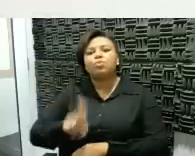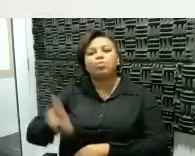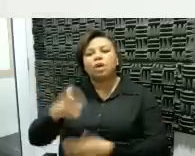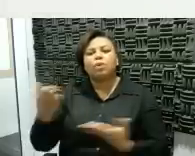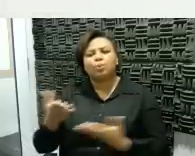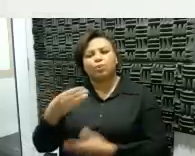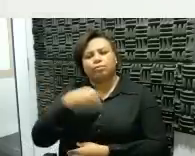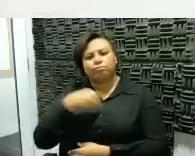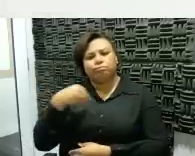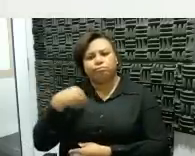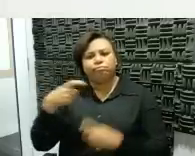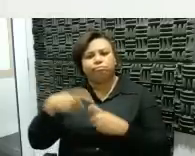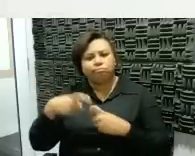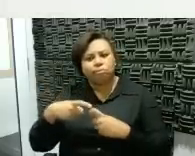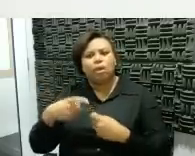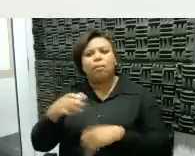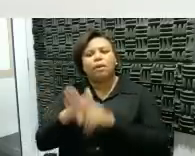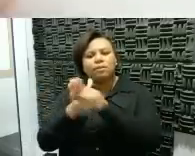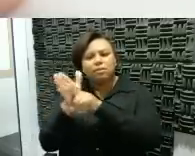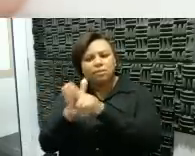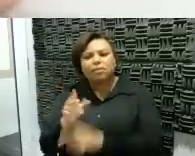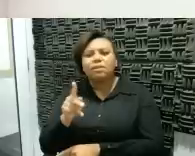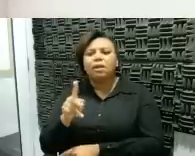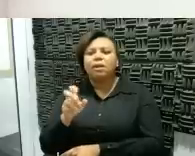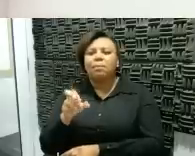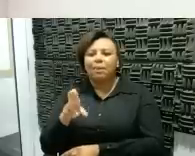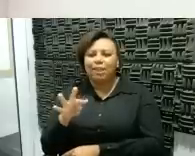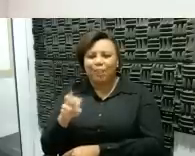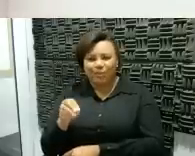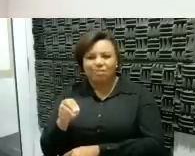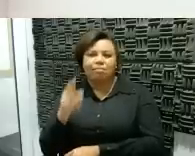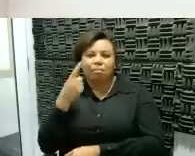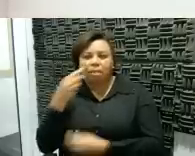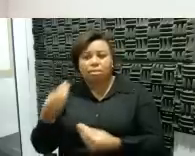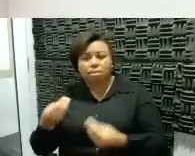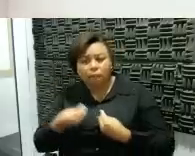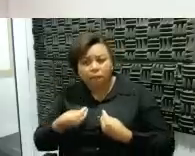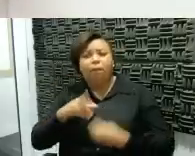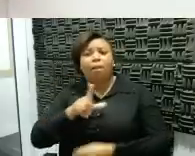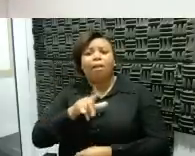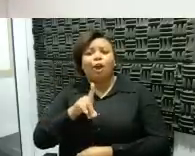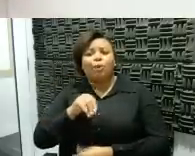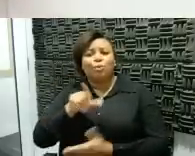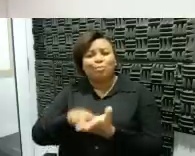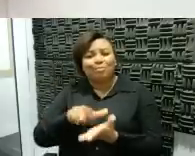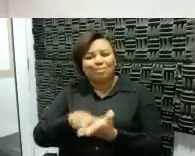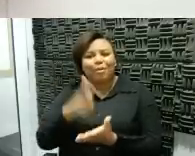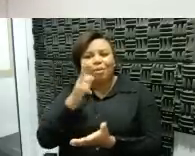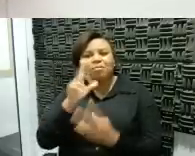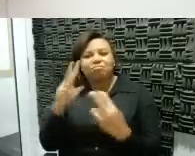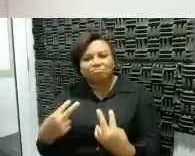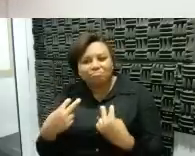peritos na hora de dar né um laudo para que essa pessoa então seja reconhecida como pessoa